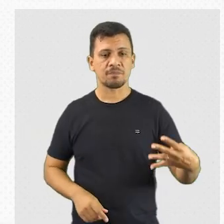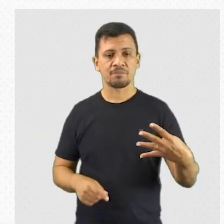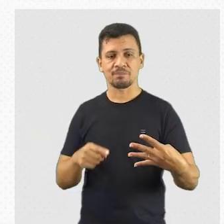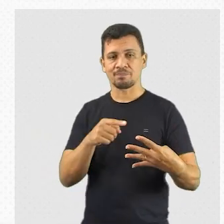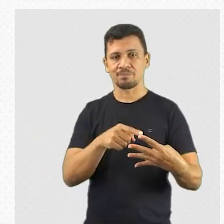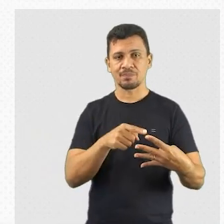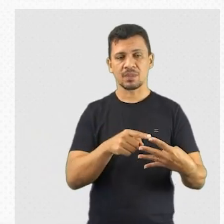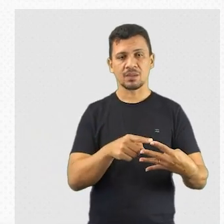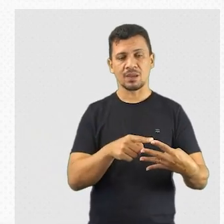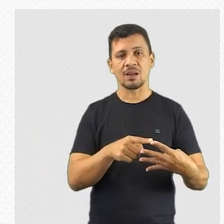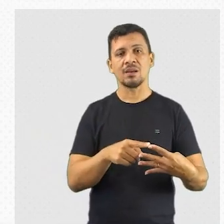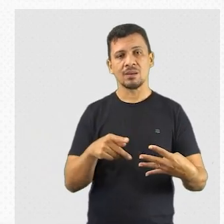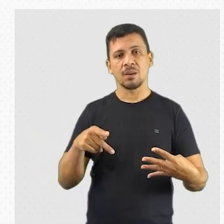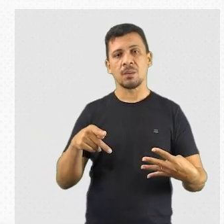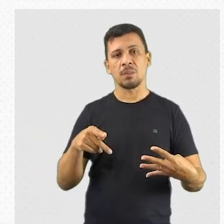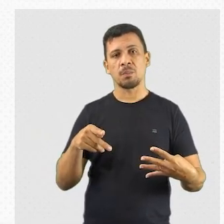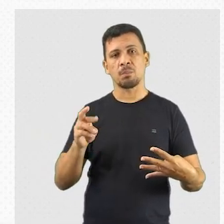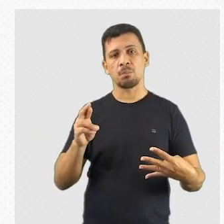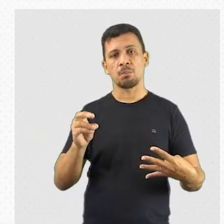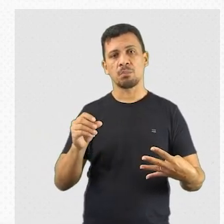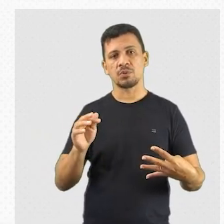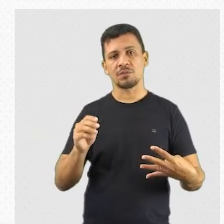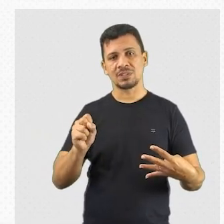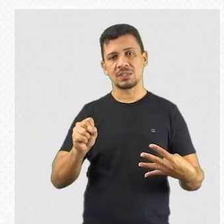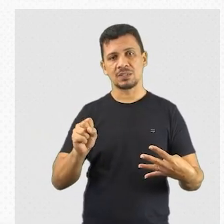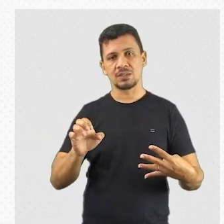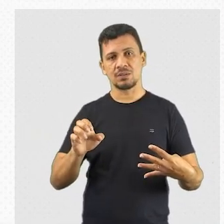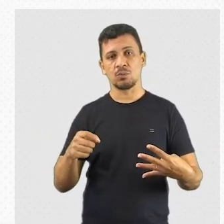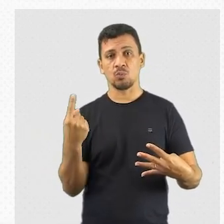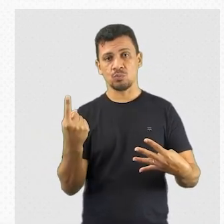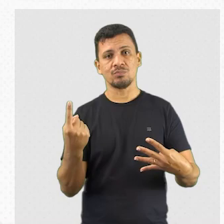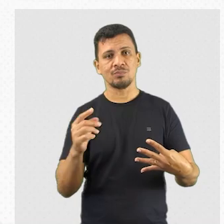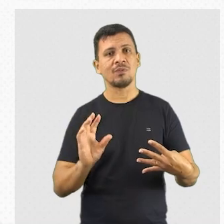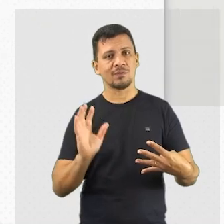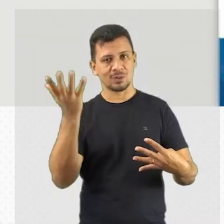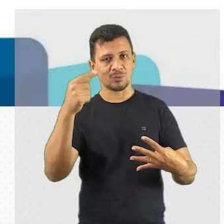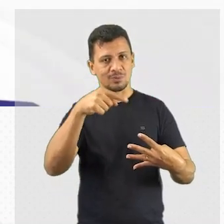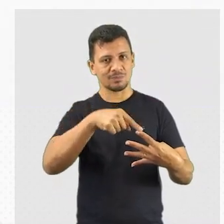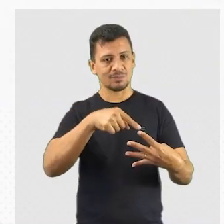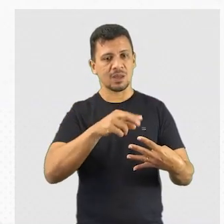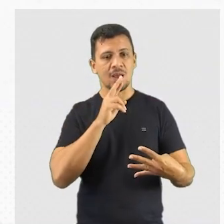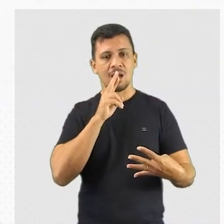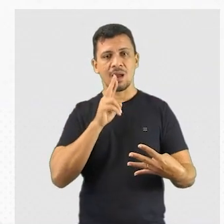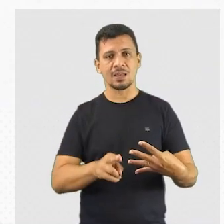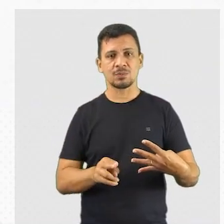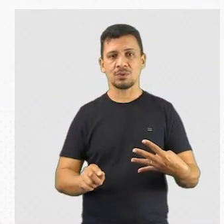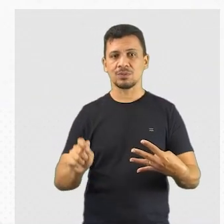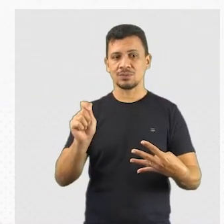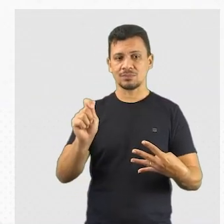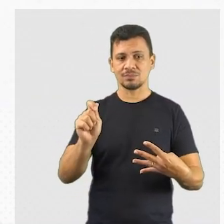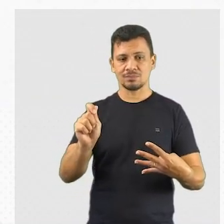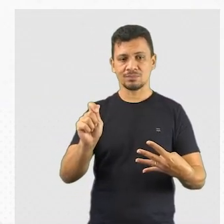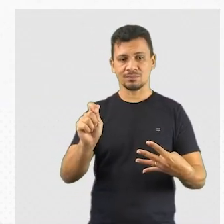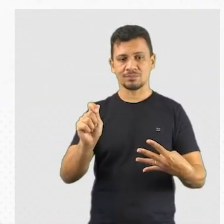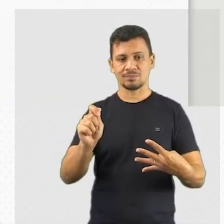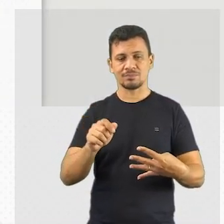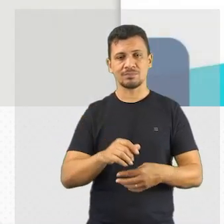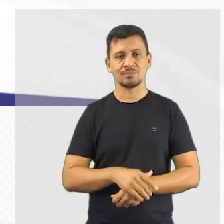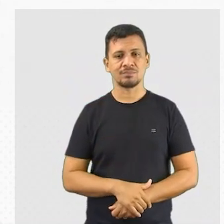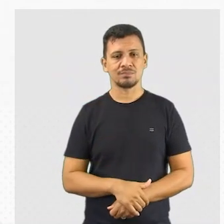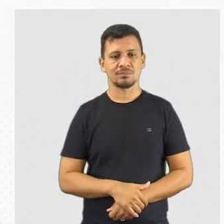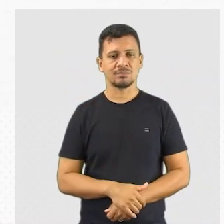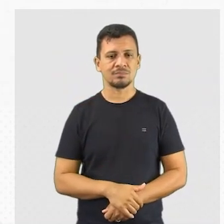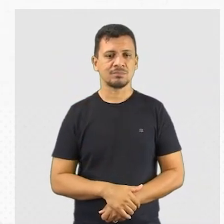Bem no comecinho do processo de meiose, bem na prófase 1, tá? Resposta correta, letra A, prófase 1.